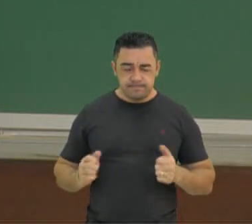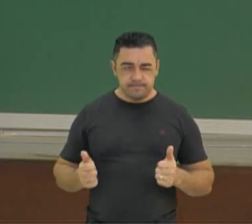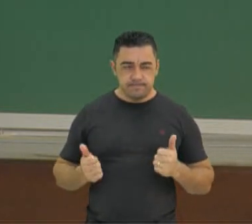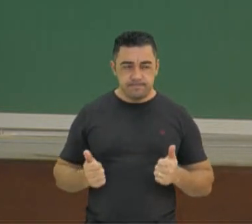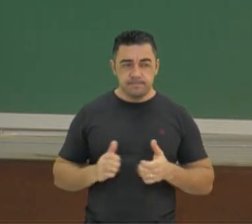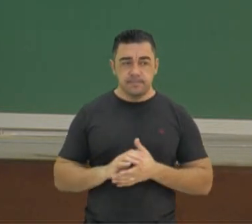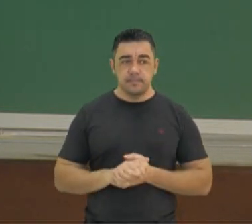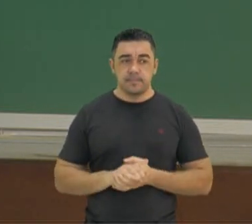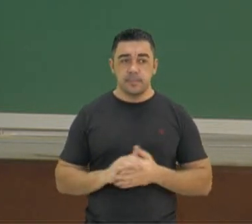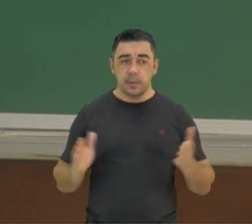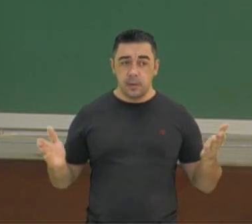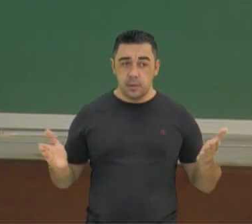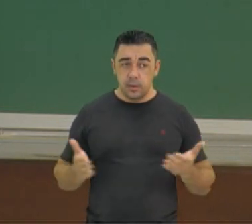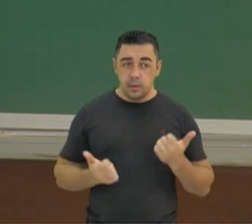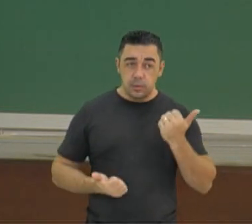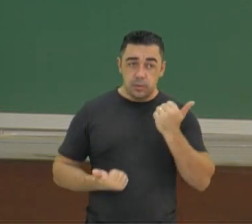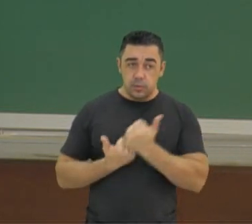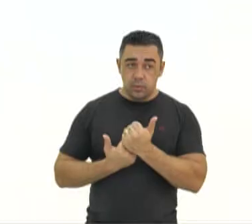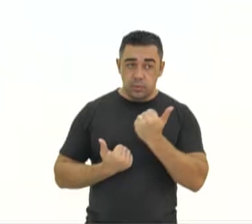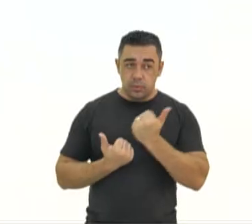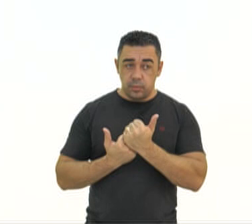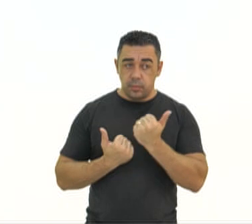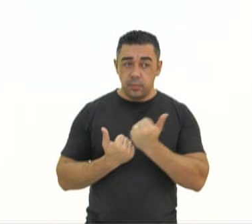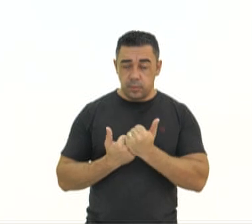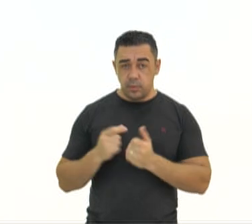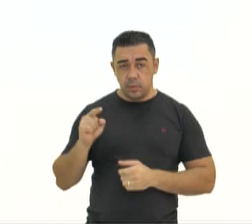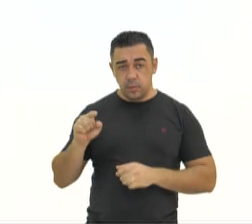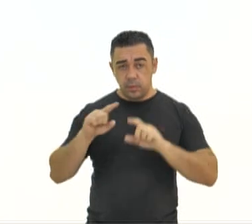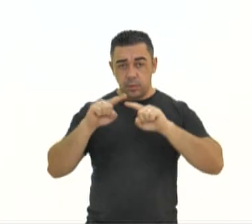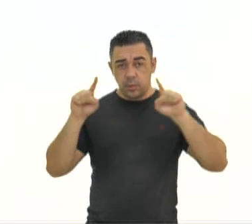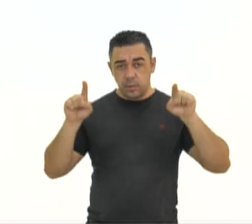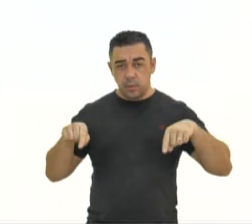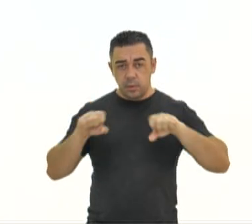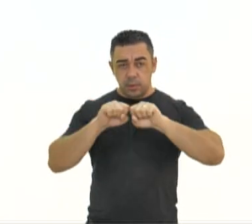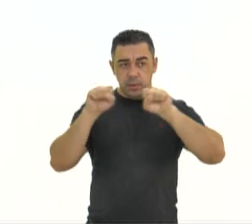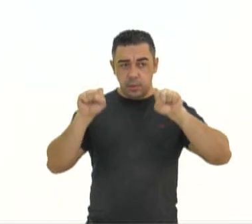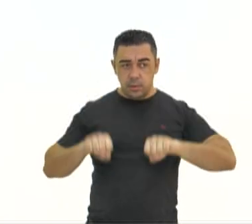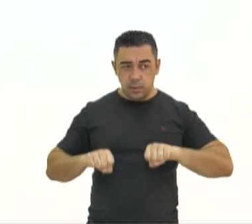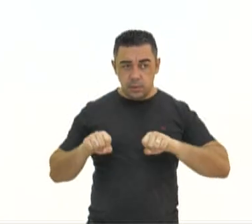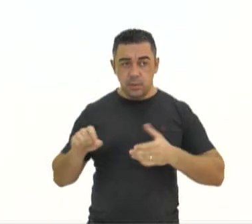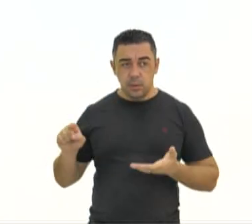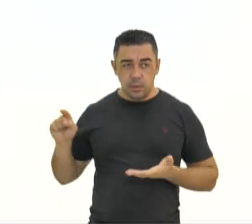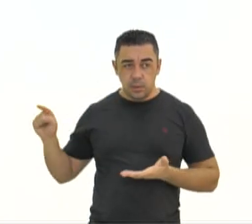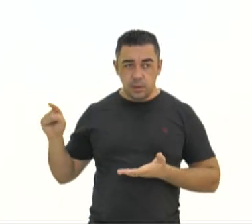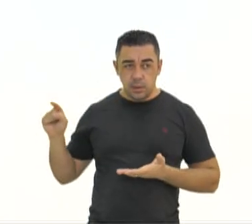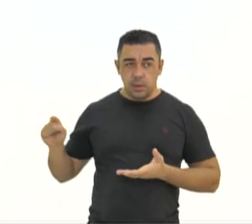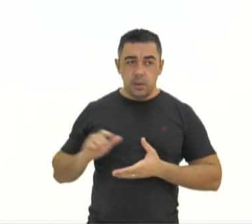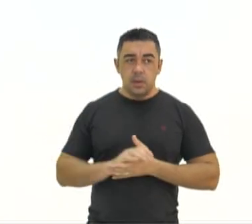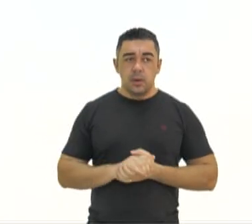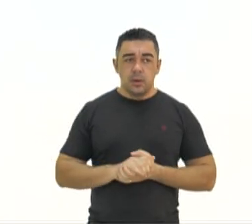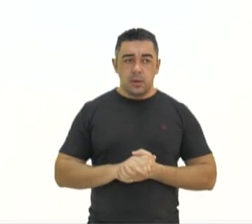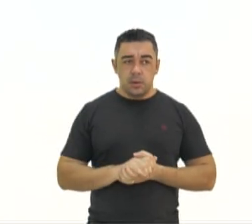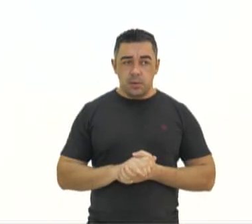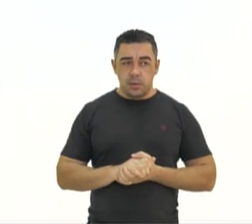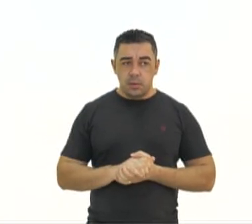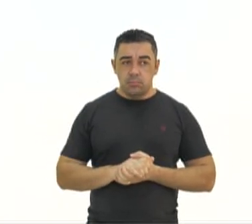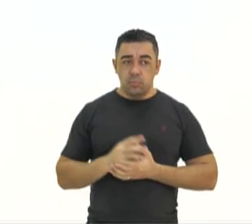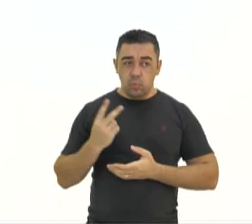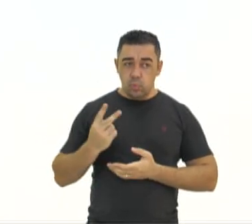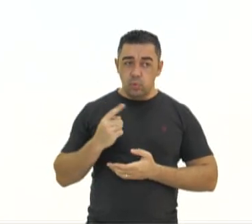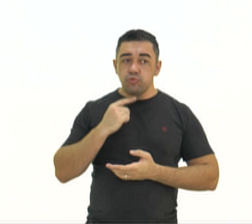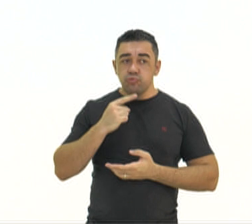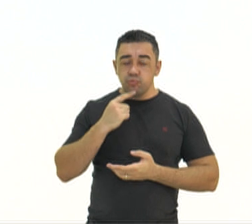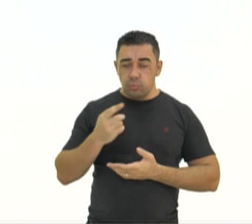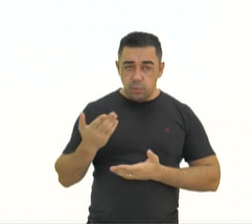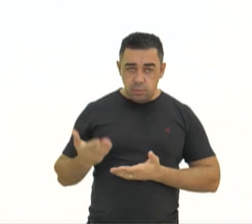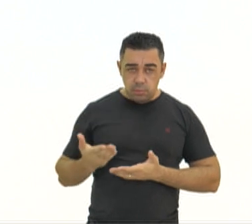bem? Agora, eu tenho o meu sistema, né, de equações com duas incógnitas, né,